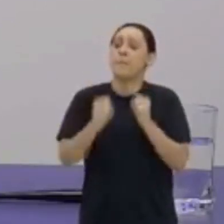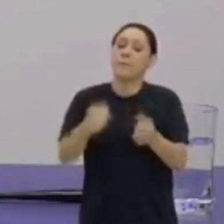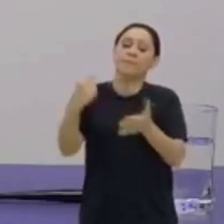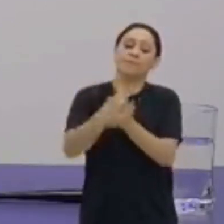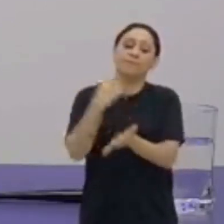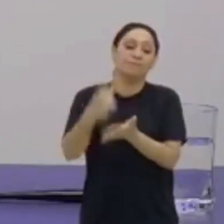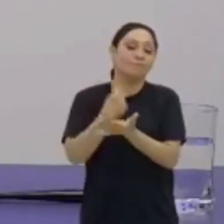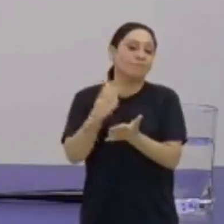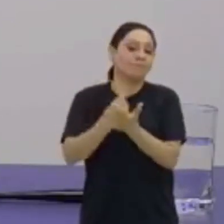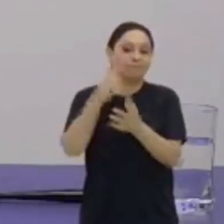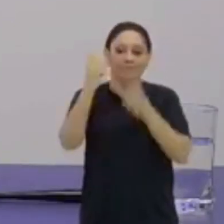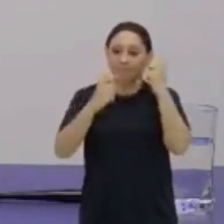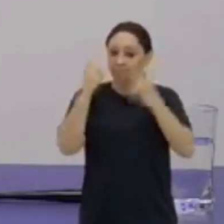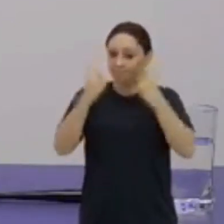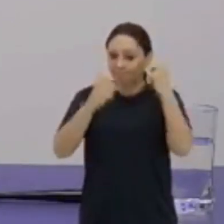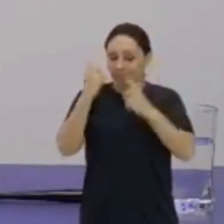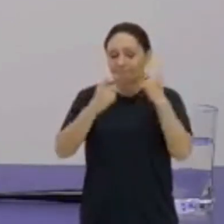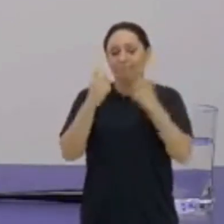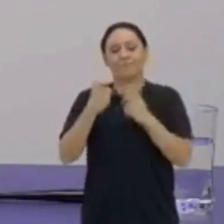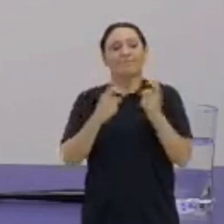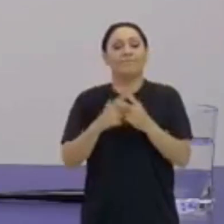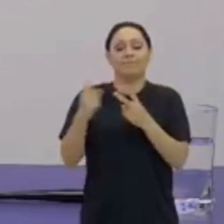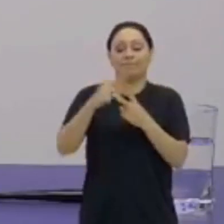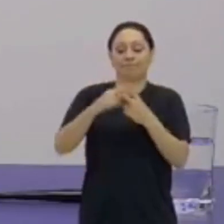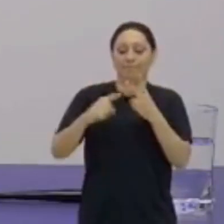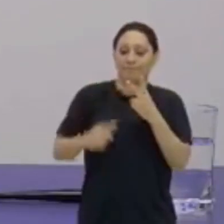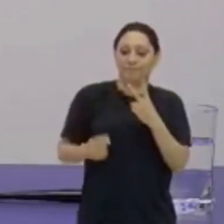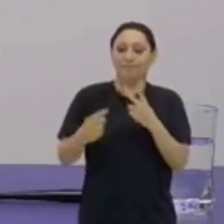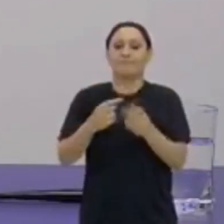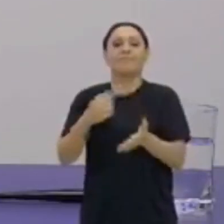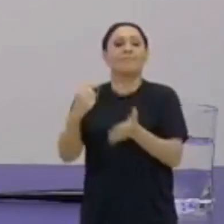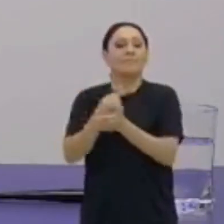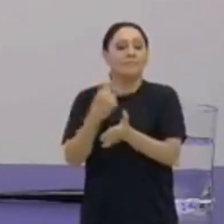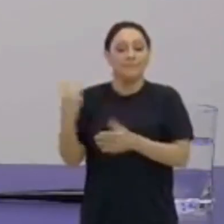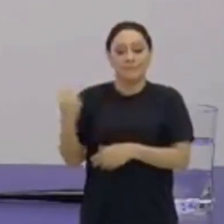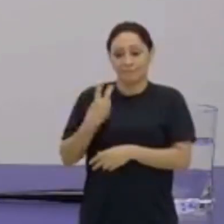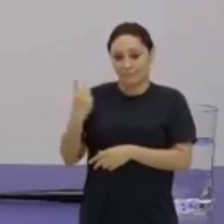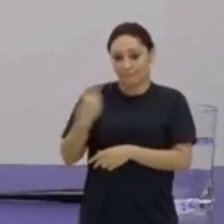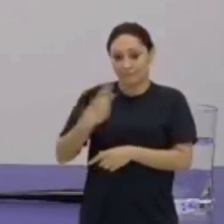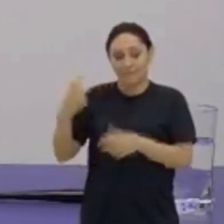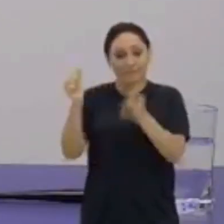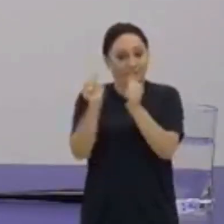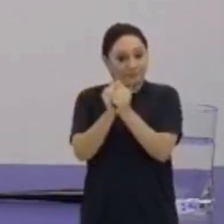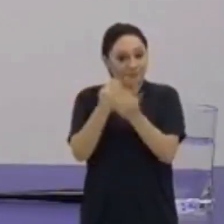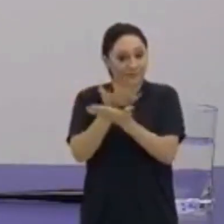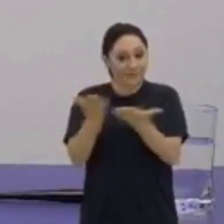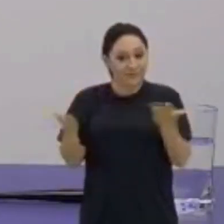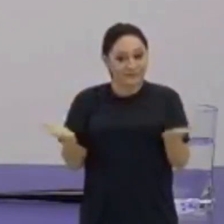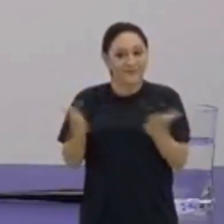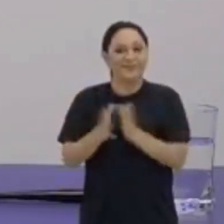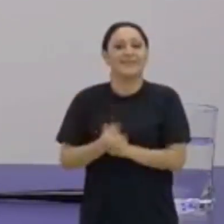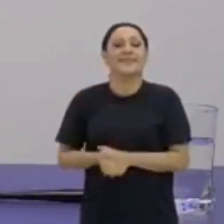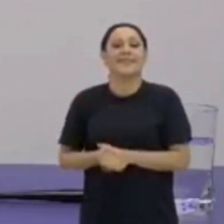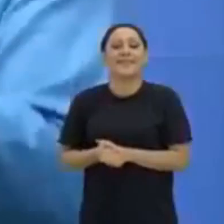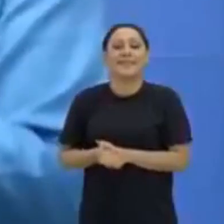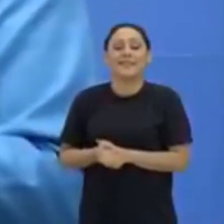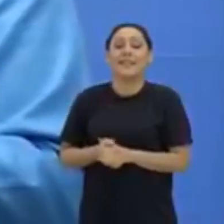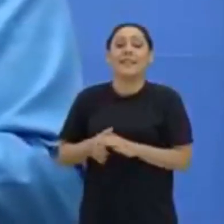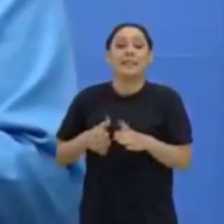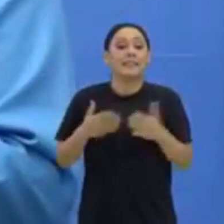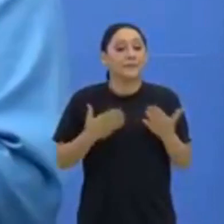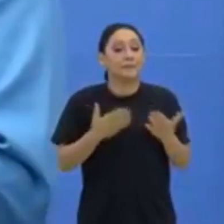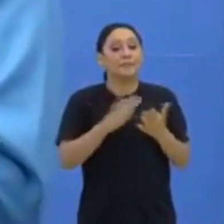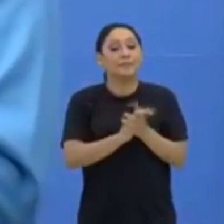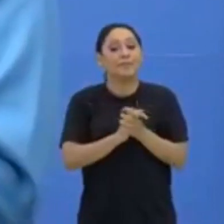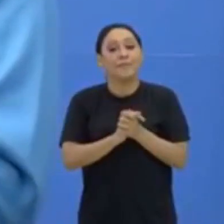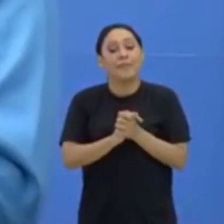qualquer dúvida aqui, ó, tempo, sou Fernando, Fernando Andrade, Fernando Júnior. Então estamos com vocês aí, né, Fernando? E olha só, Fernando, é interessante você